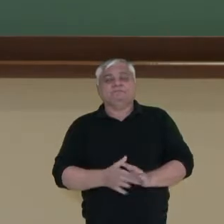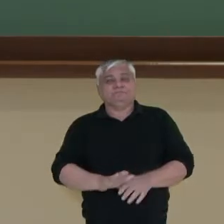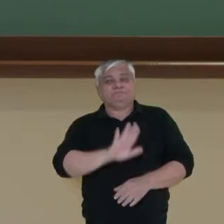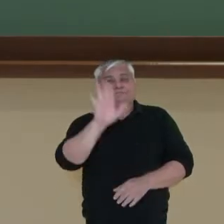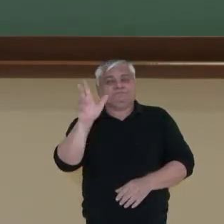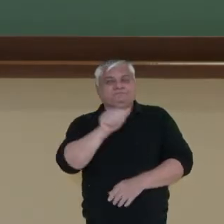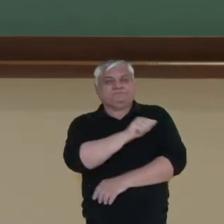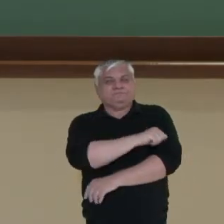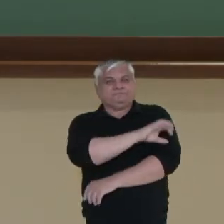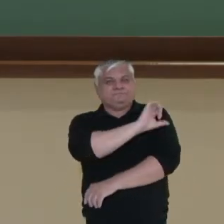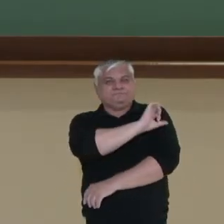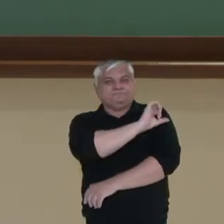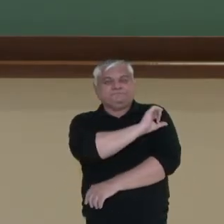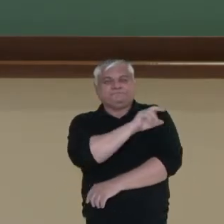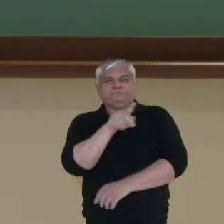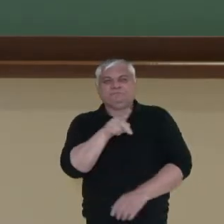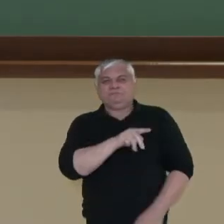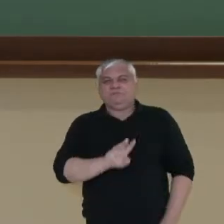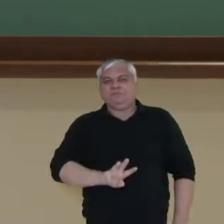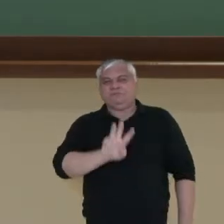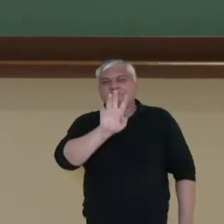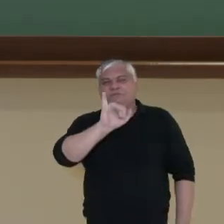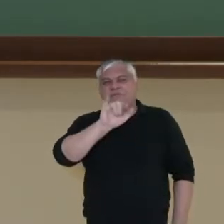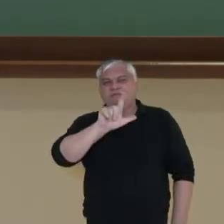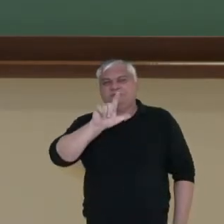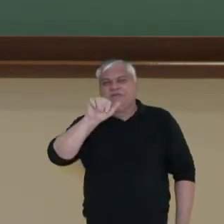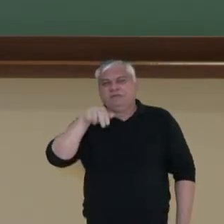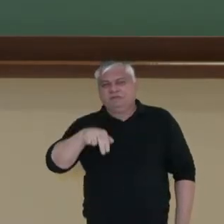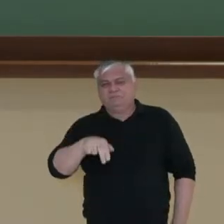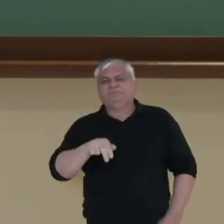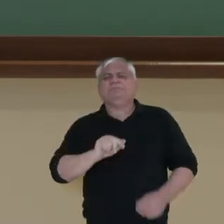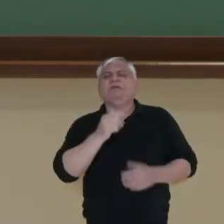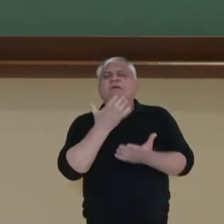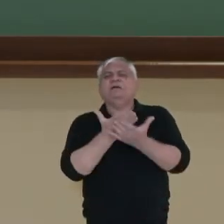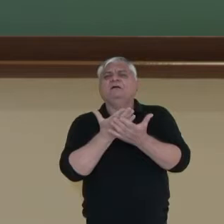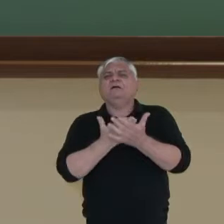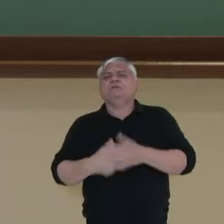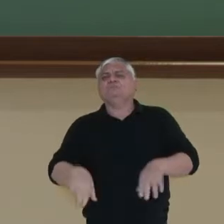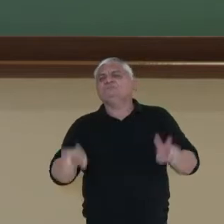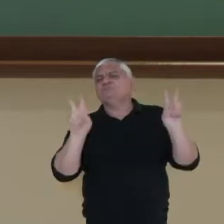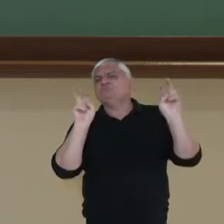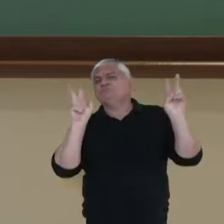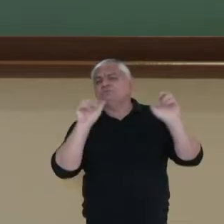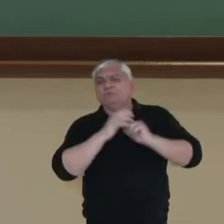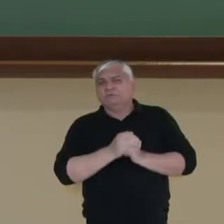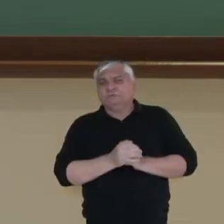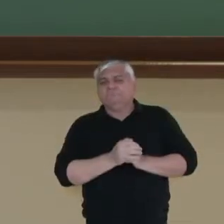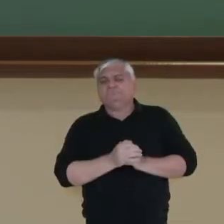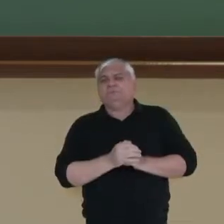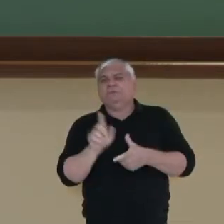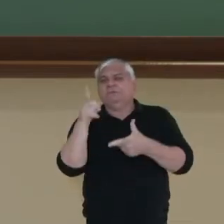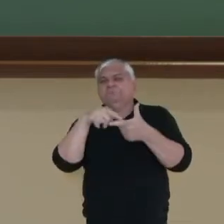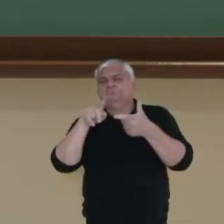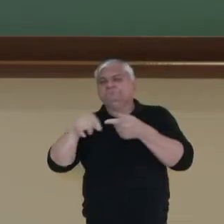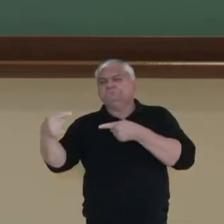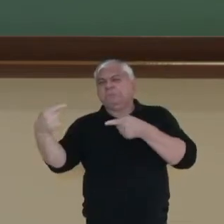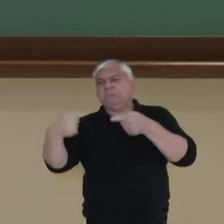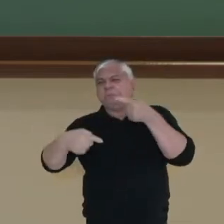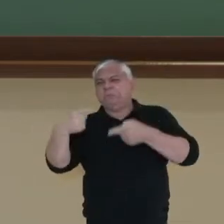Olá, estudantes do nono ano, eu sou o professor William e nessa aula vamos falar sobre os